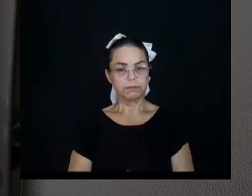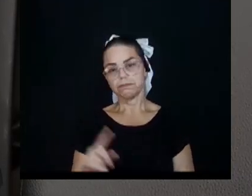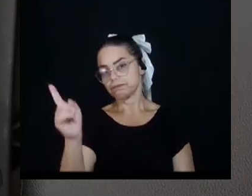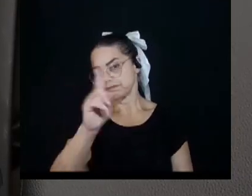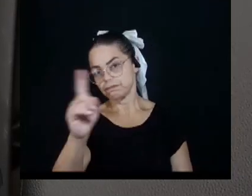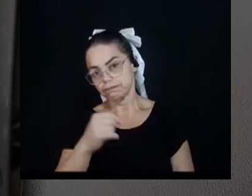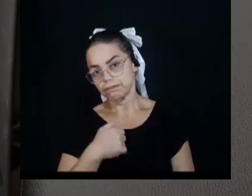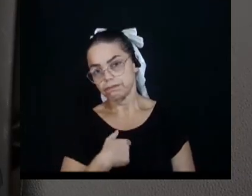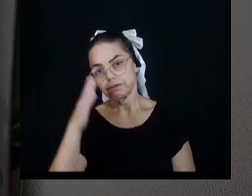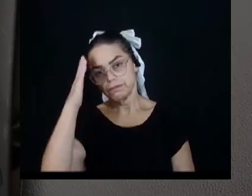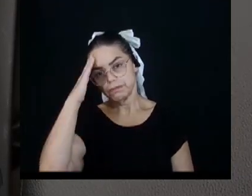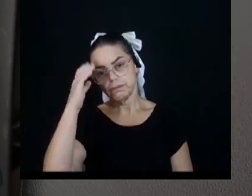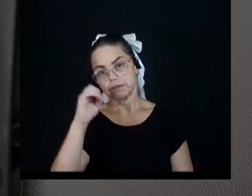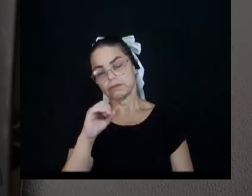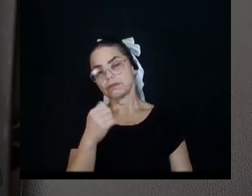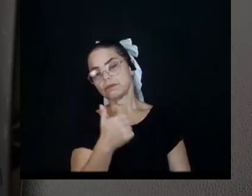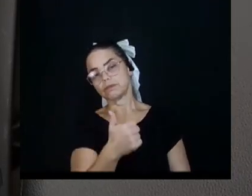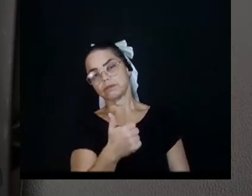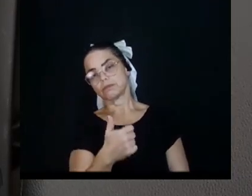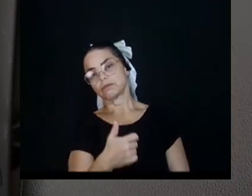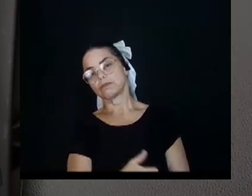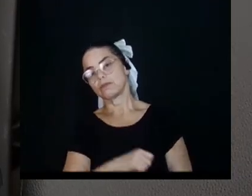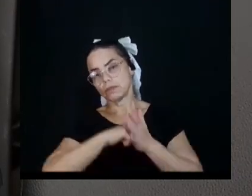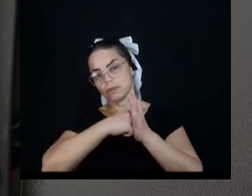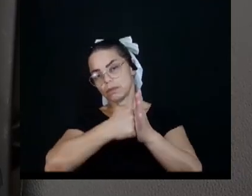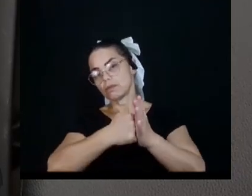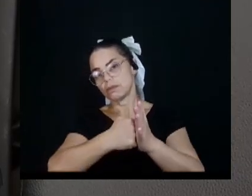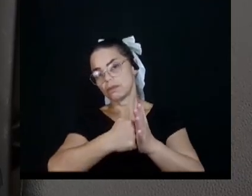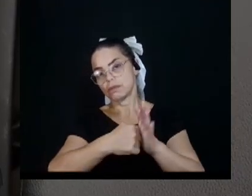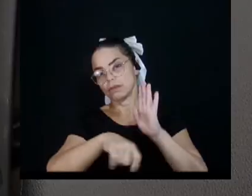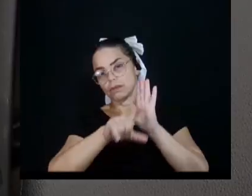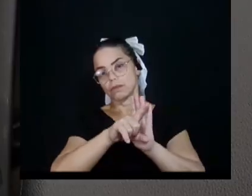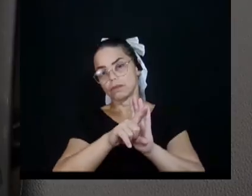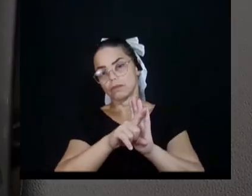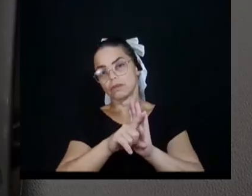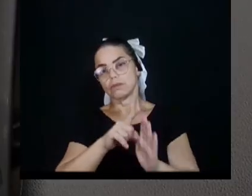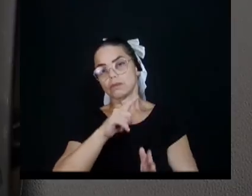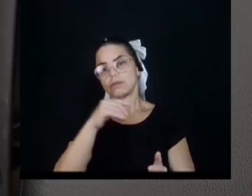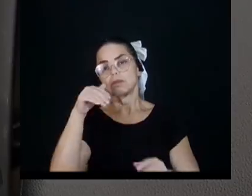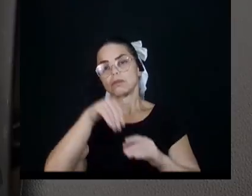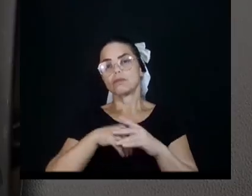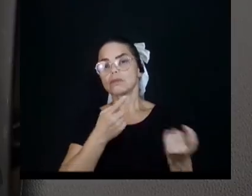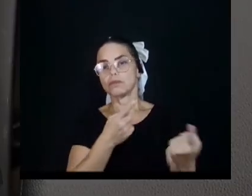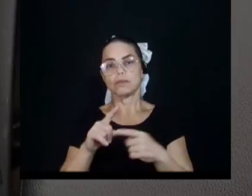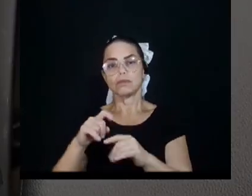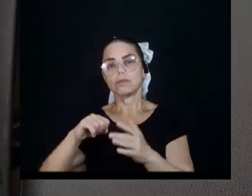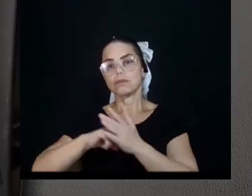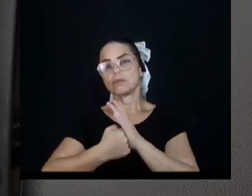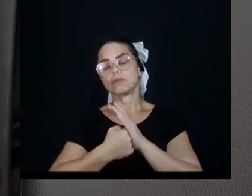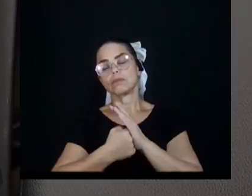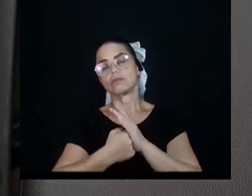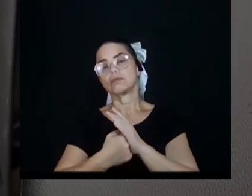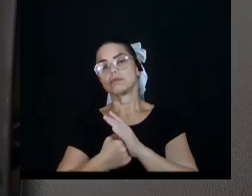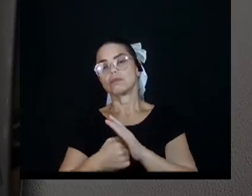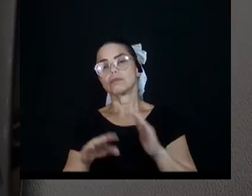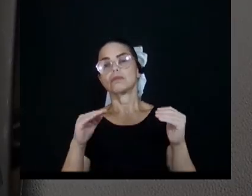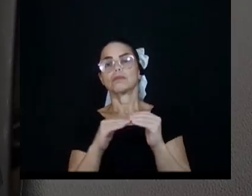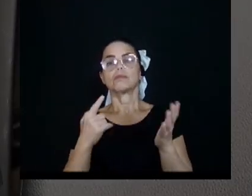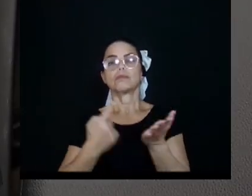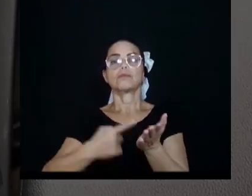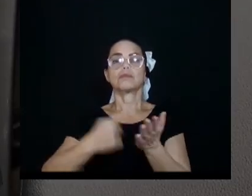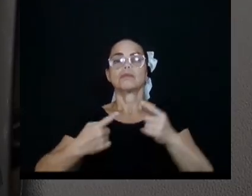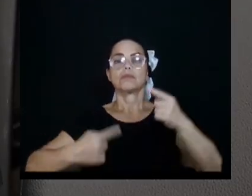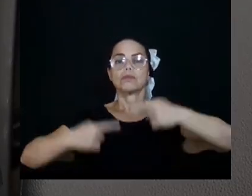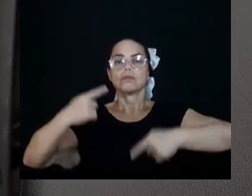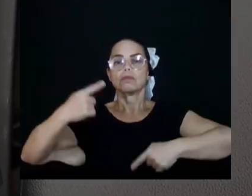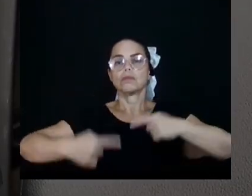bem. Eles vetaram, eu votei contra o veto, mas agora nós chegamos a um acordo político da apresentação de